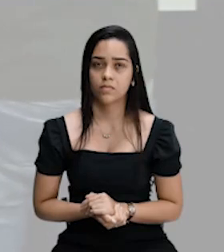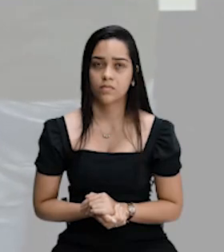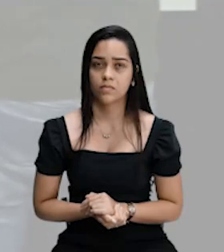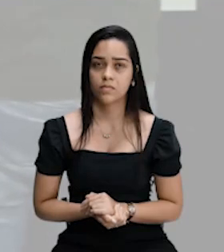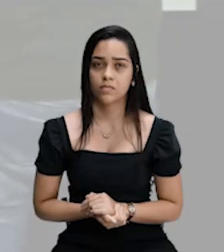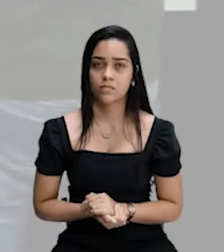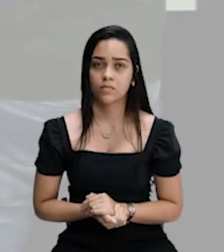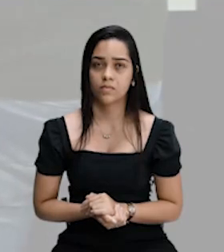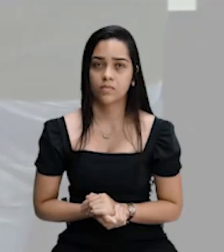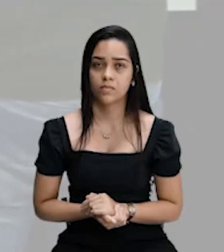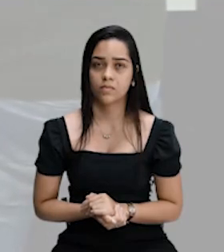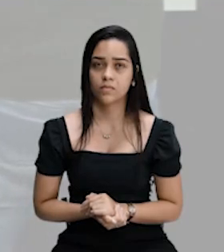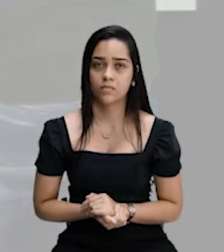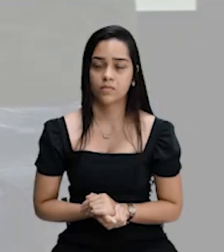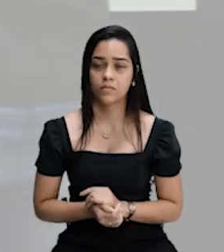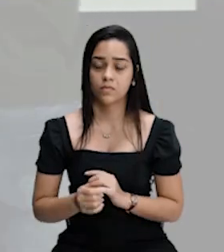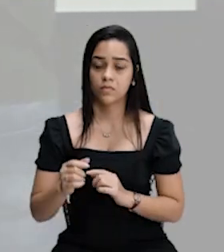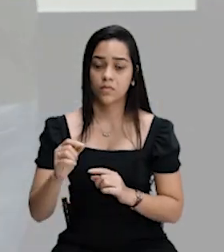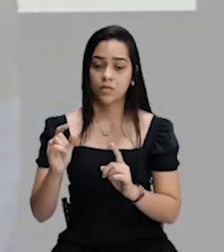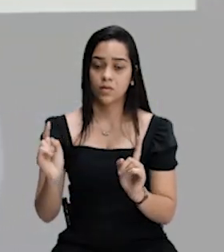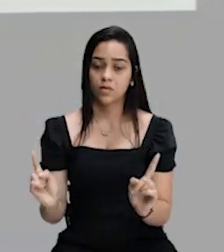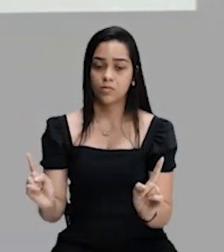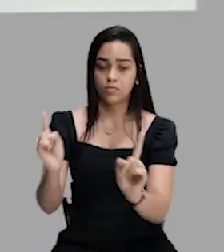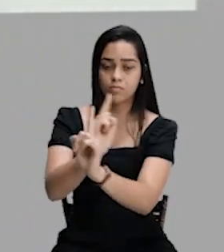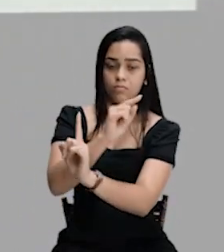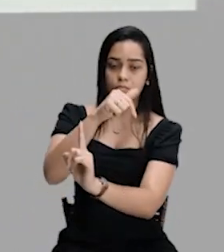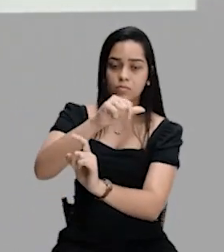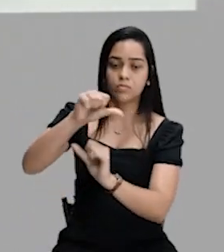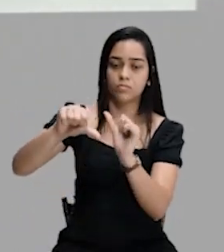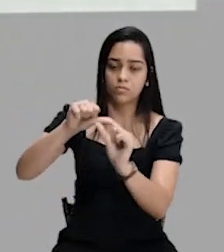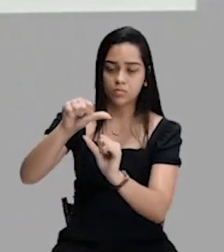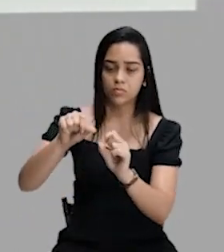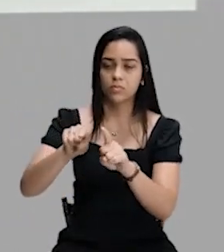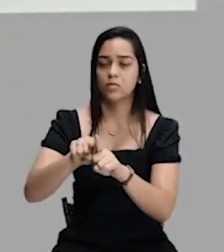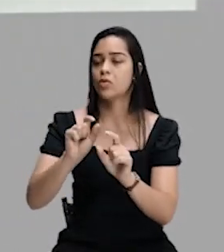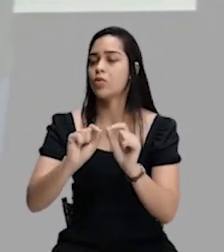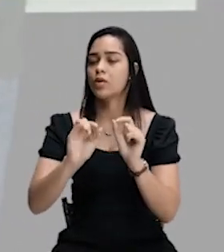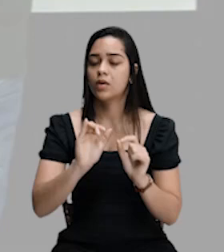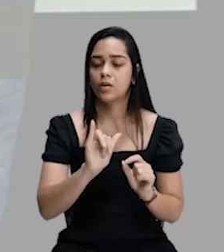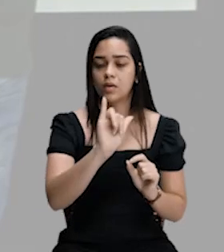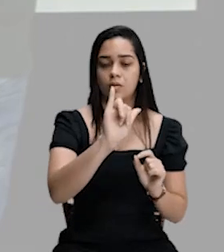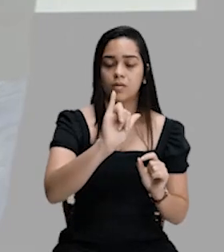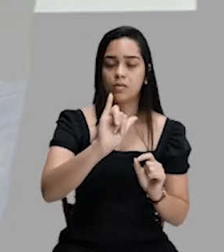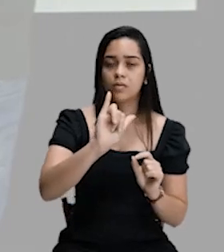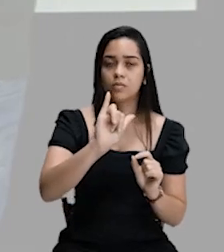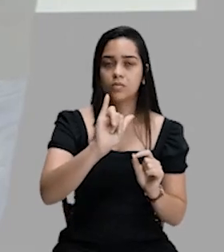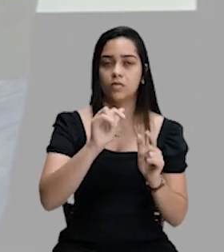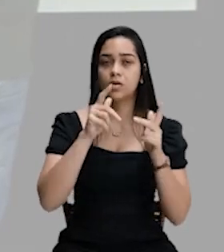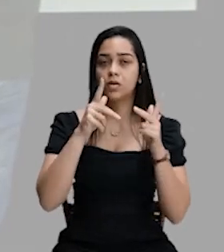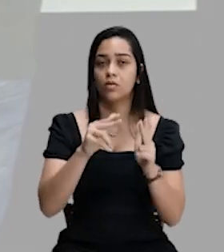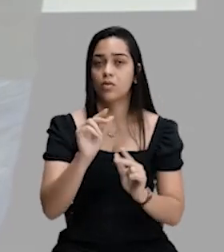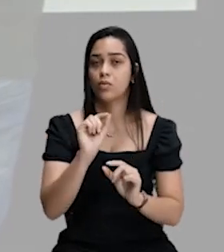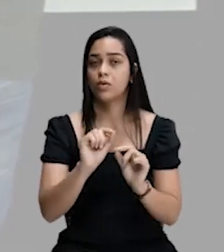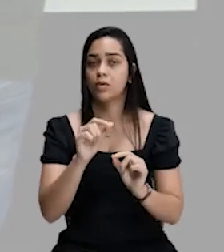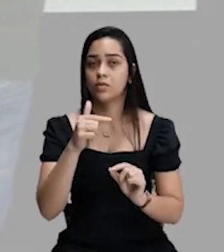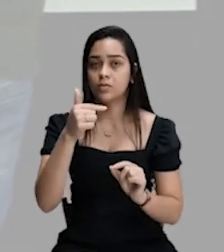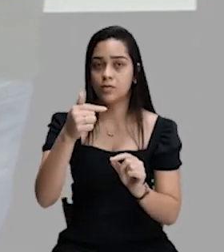cá muda de lado muda o sinal né turma Y vai ser igual a 7 menos 5